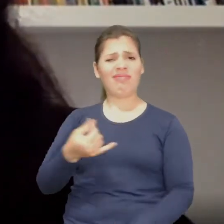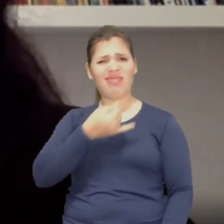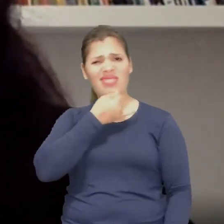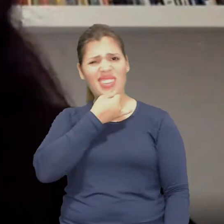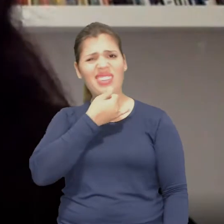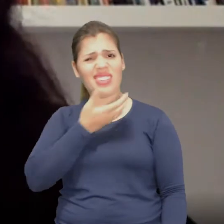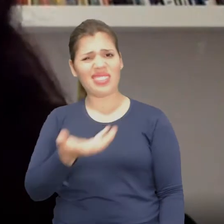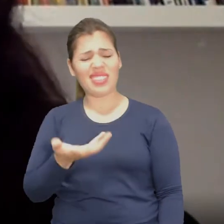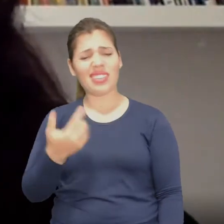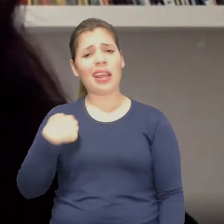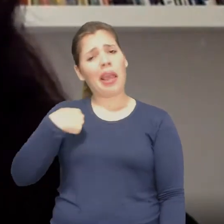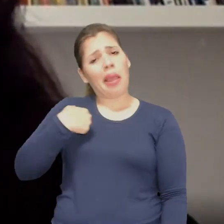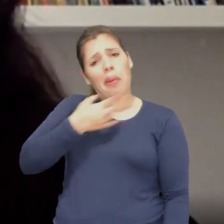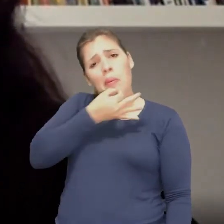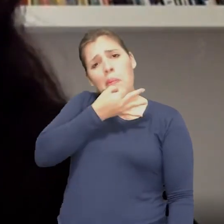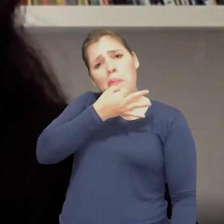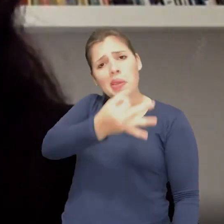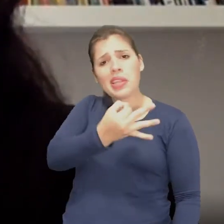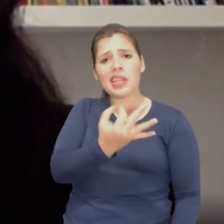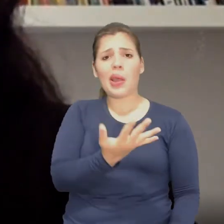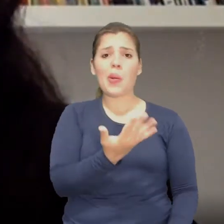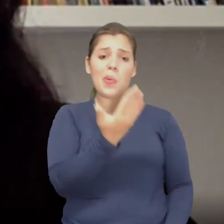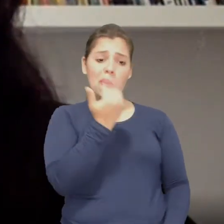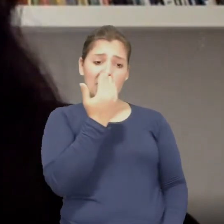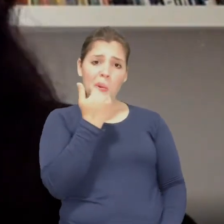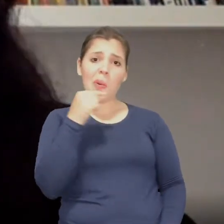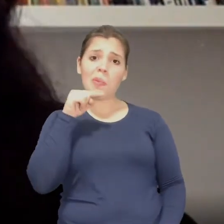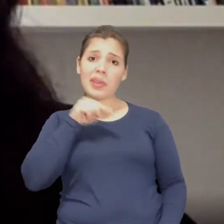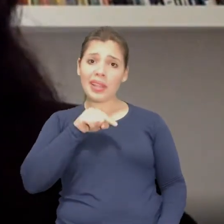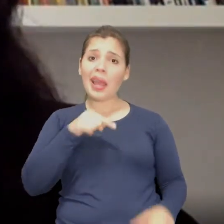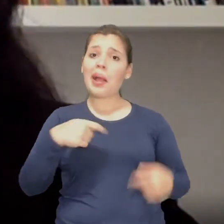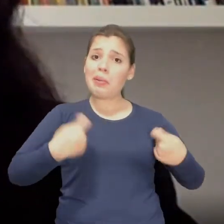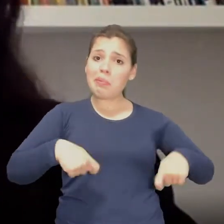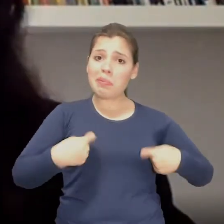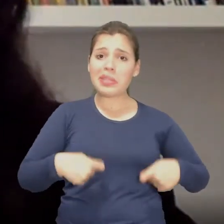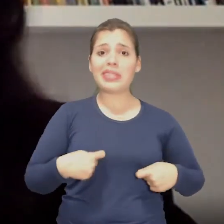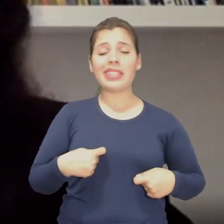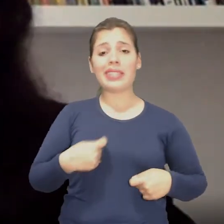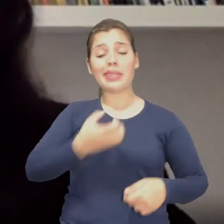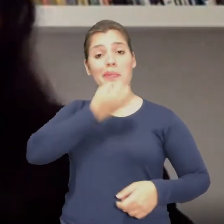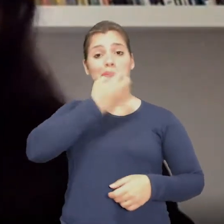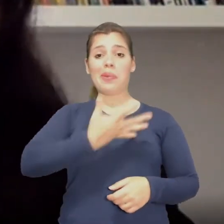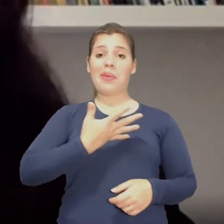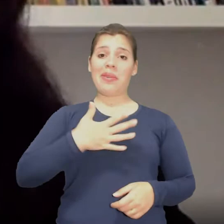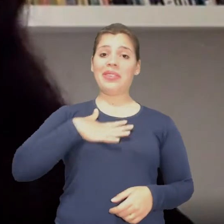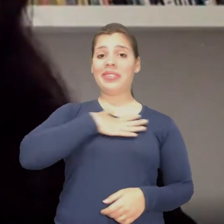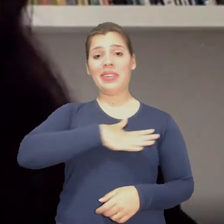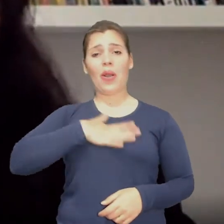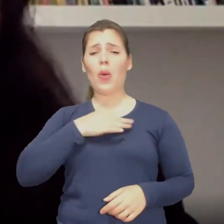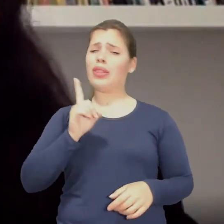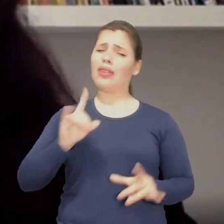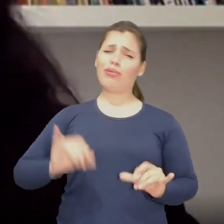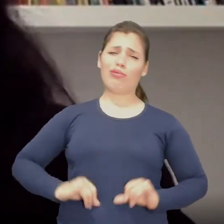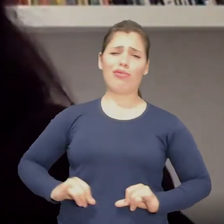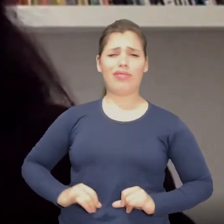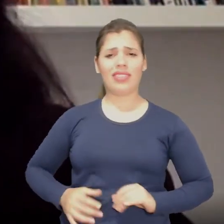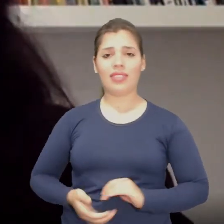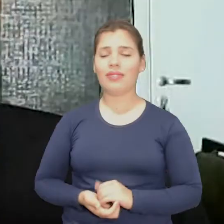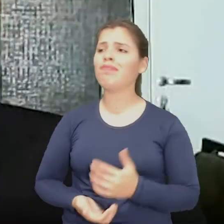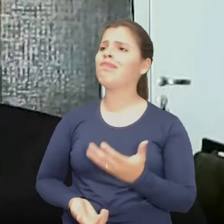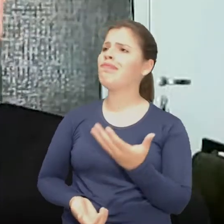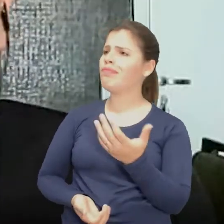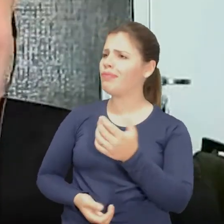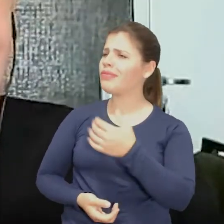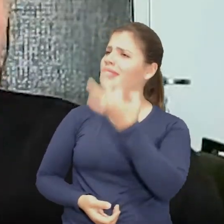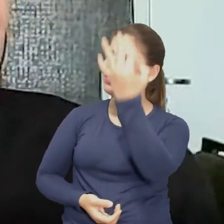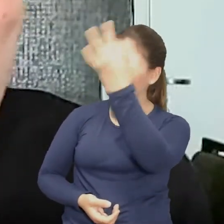muito triste, né? Eu acho que comida tem que ser uma parte da nossa vida e uma parte boa, não uma parte sofrida.